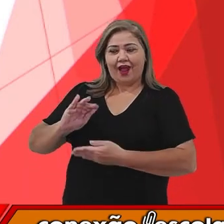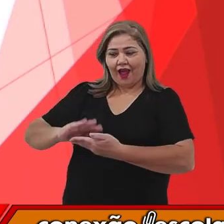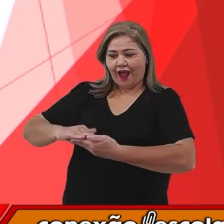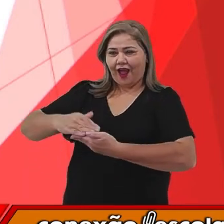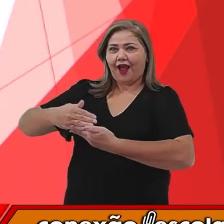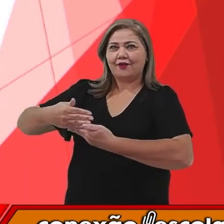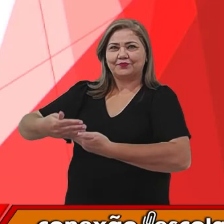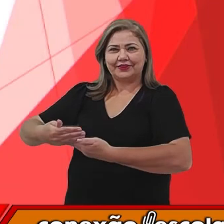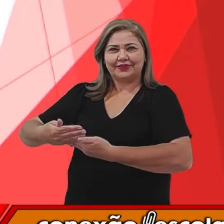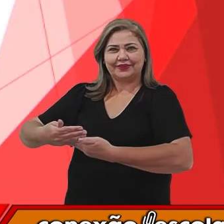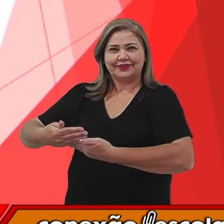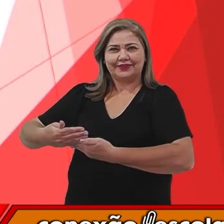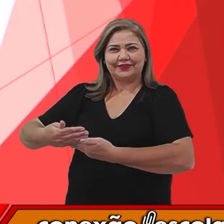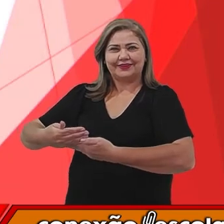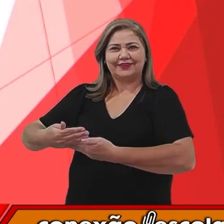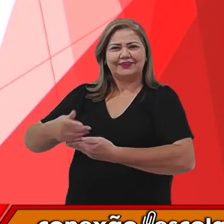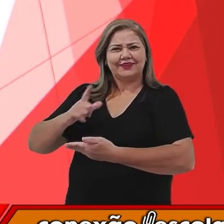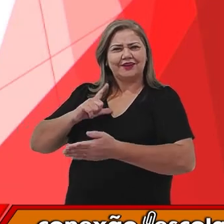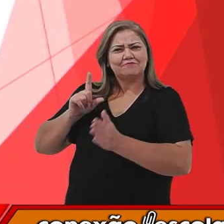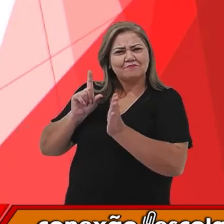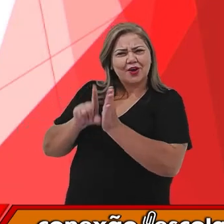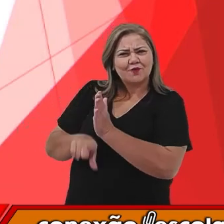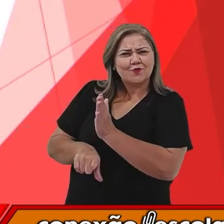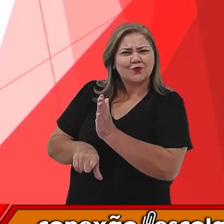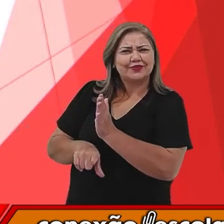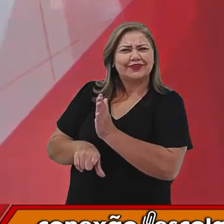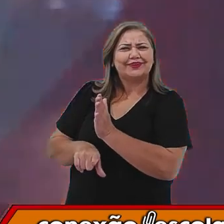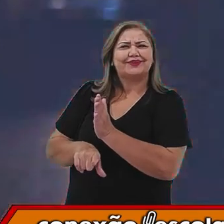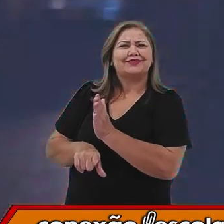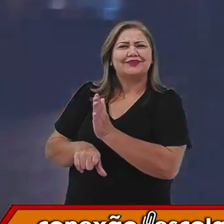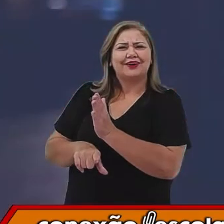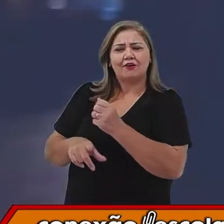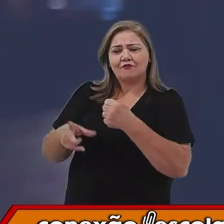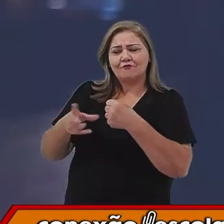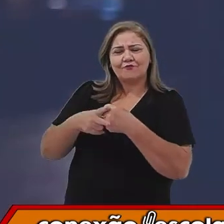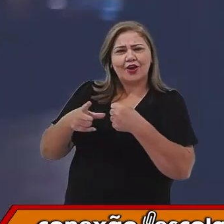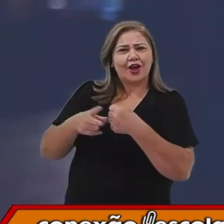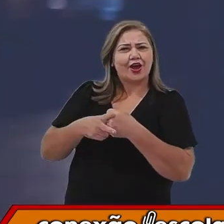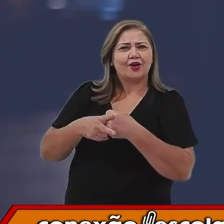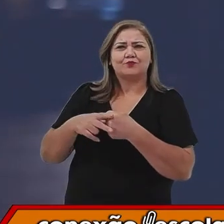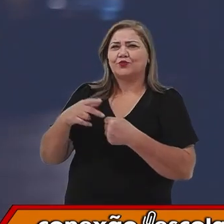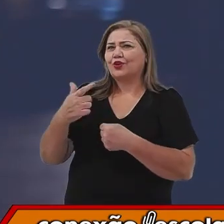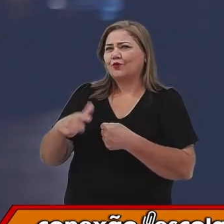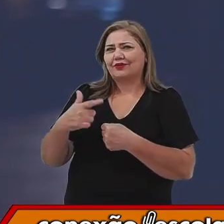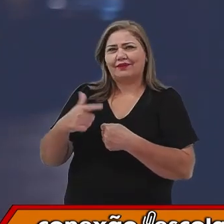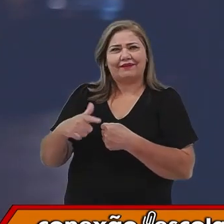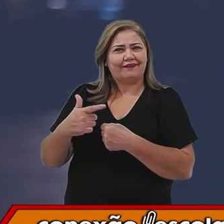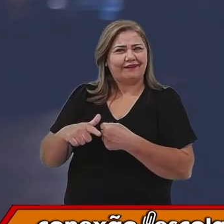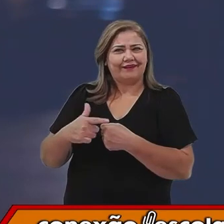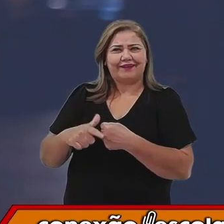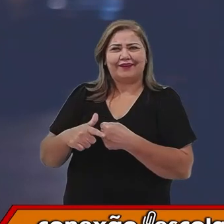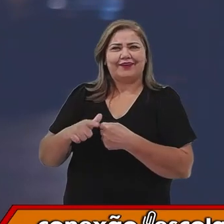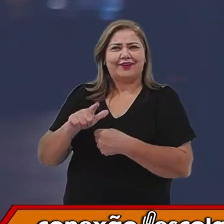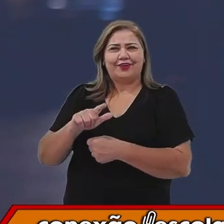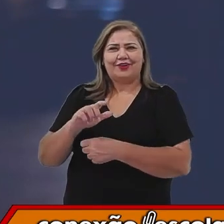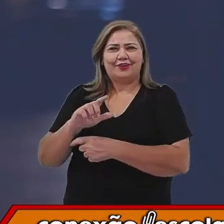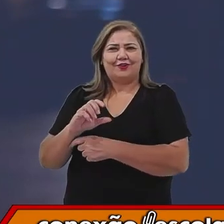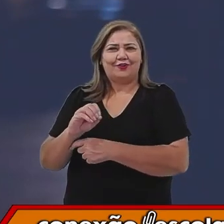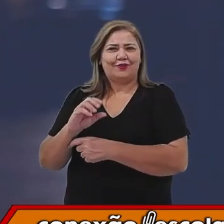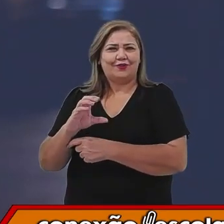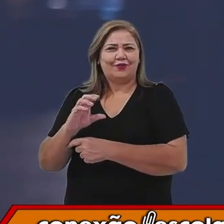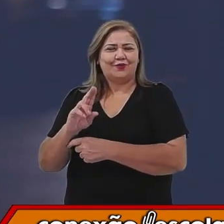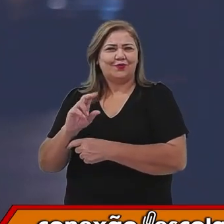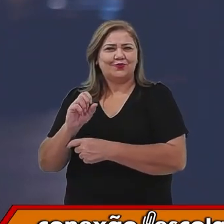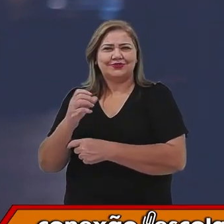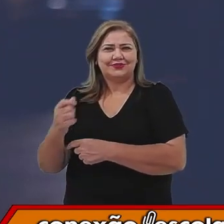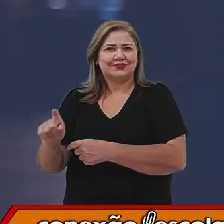vendo que tem uma pergunta, mas essa pergunta não é introduzida por um verbo de elocução, não tem um travessão ou não está entre